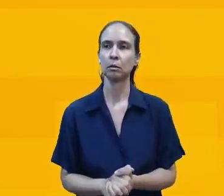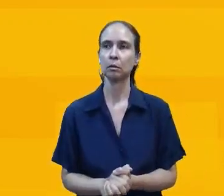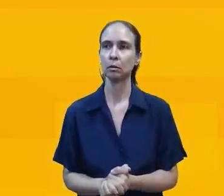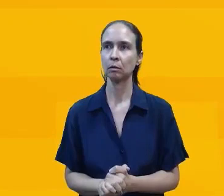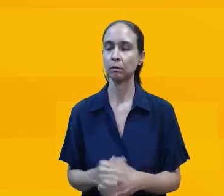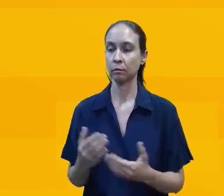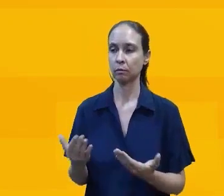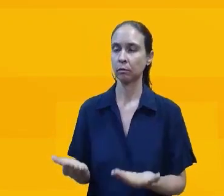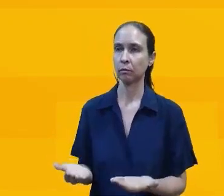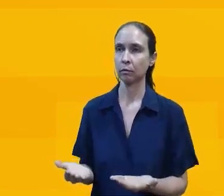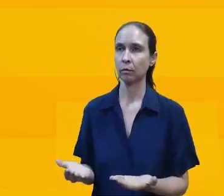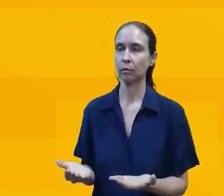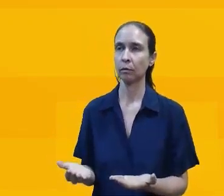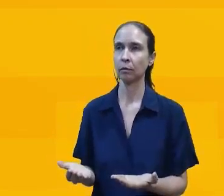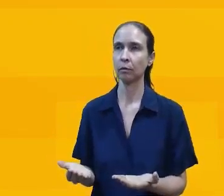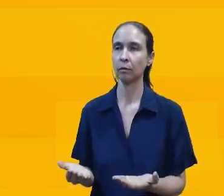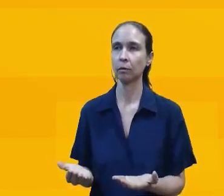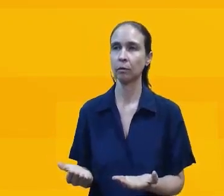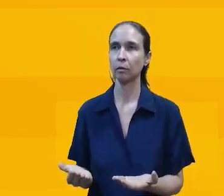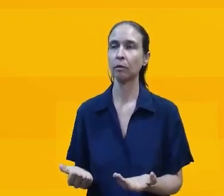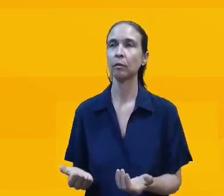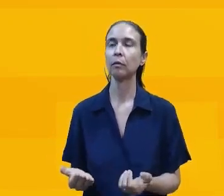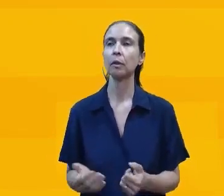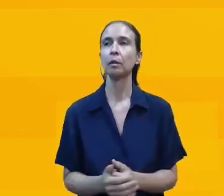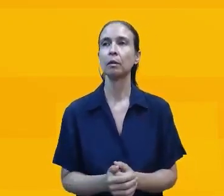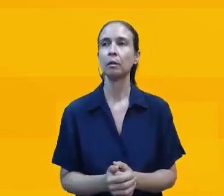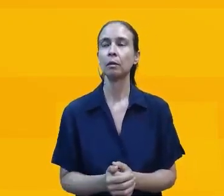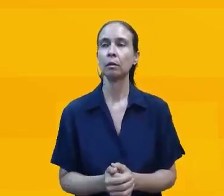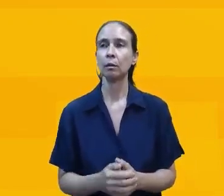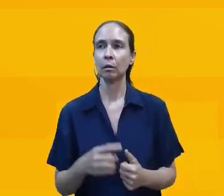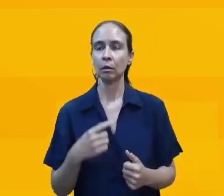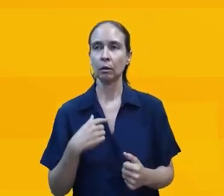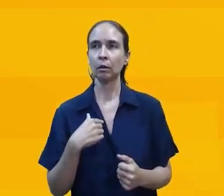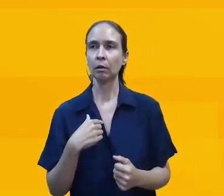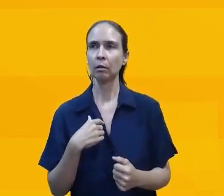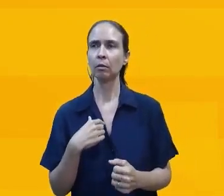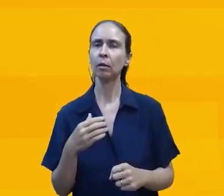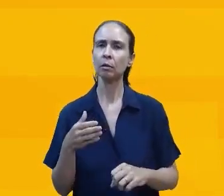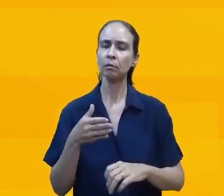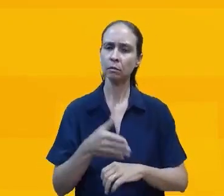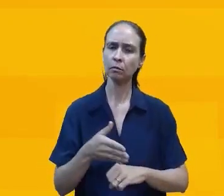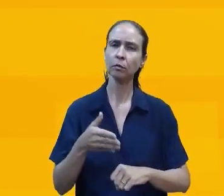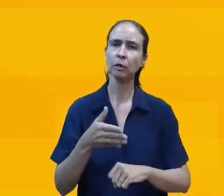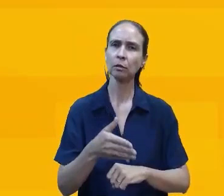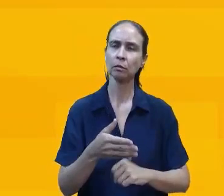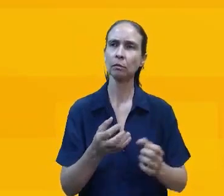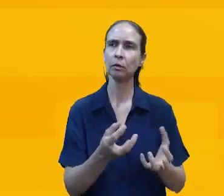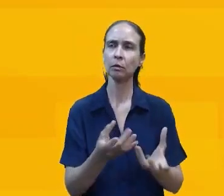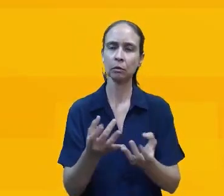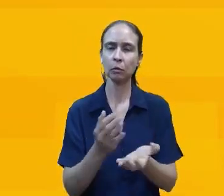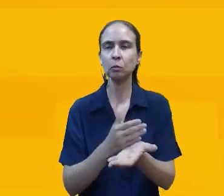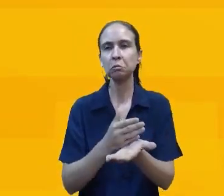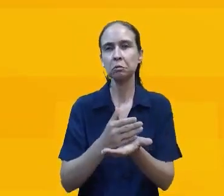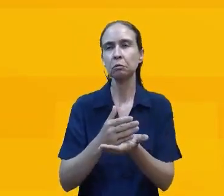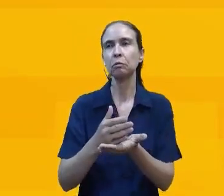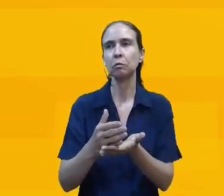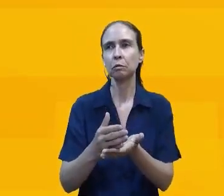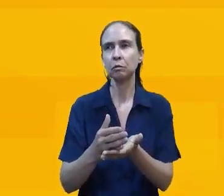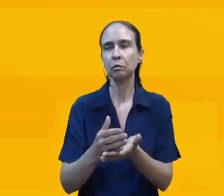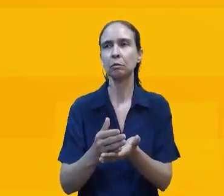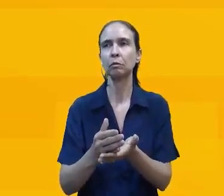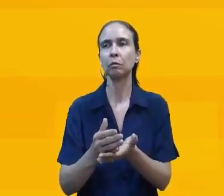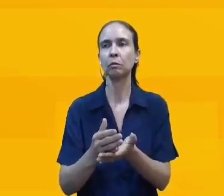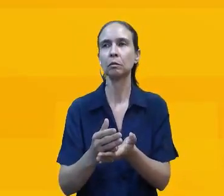Pois é, Zé Américo, eu passei muito rapidamente nessa parte, quando eu comentei no começo sobre as parcerias,